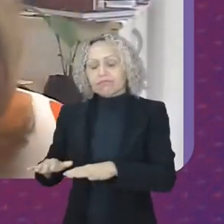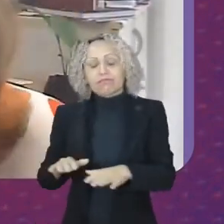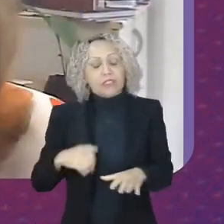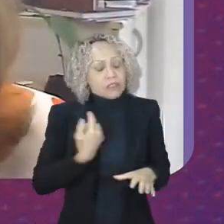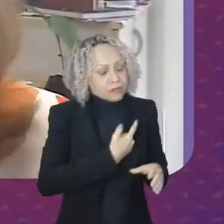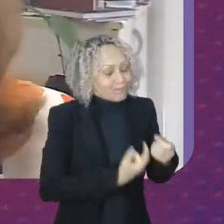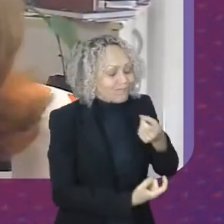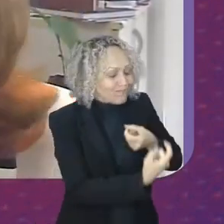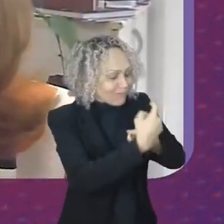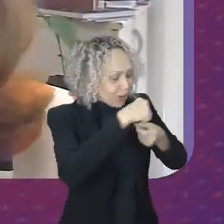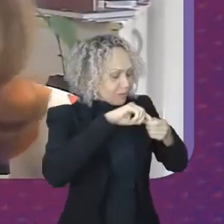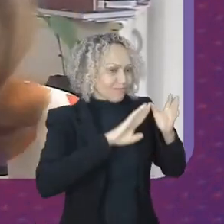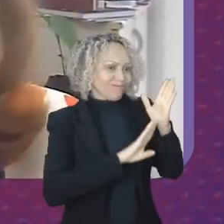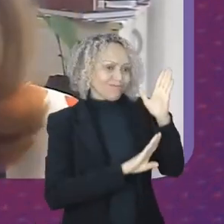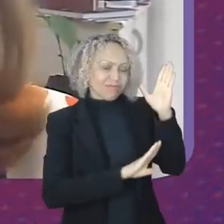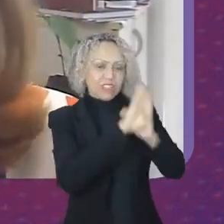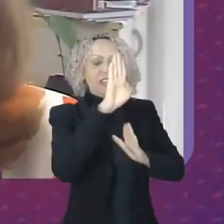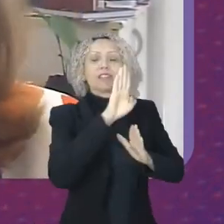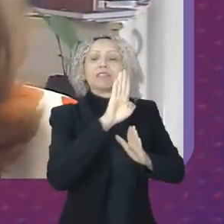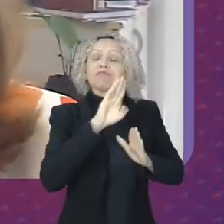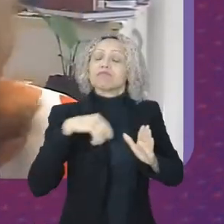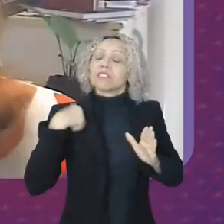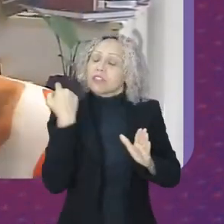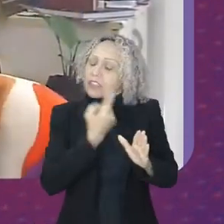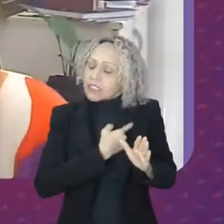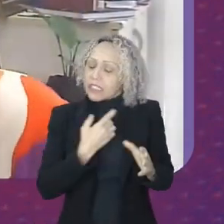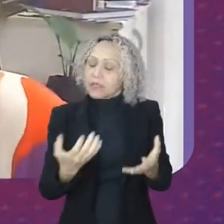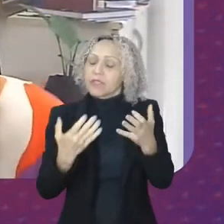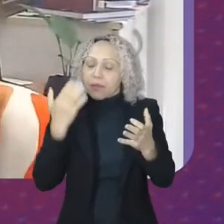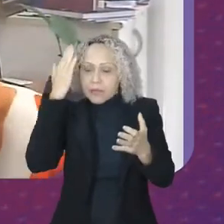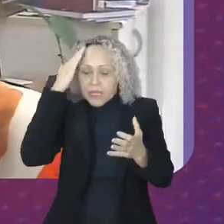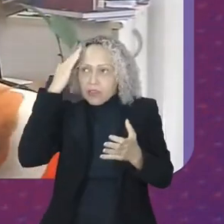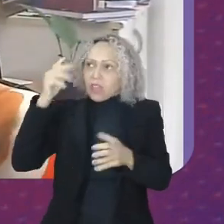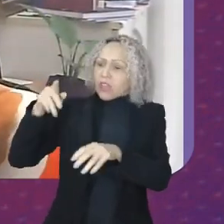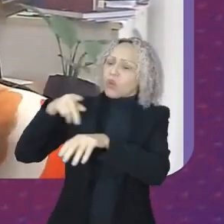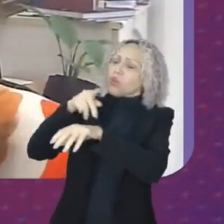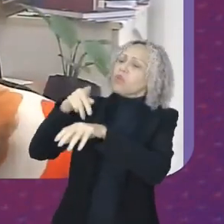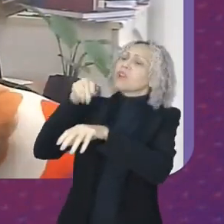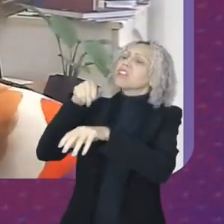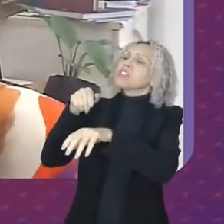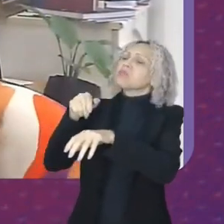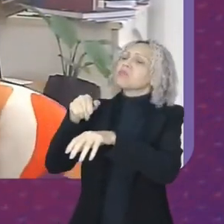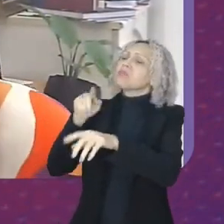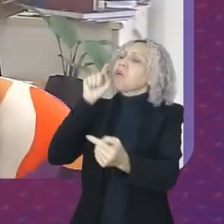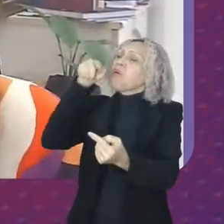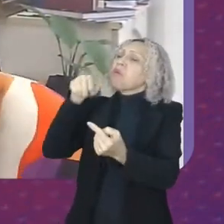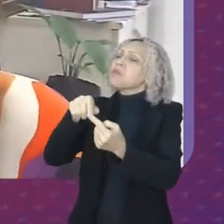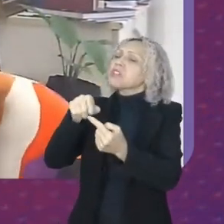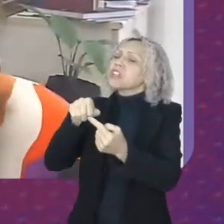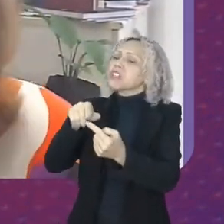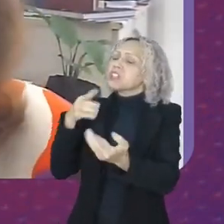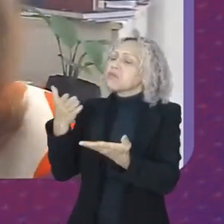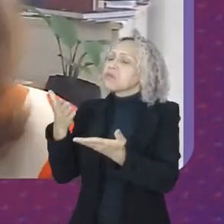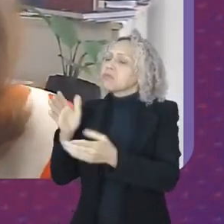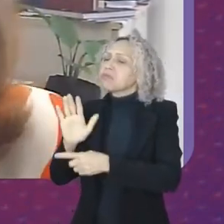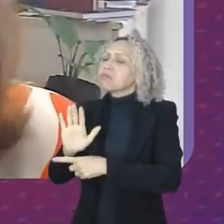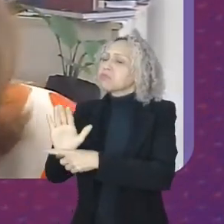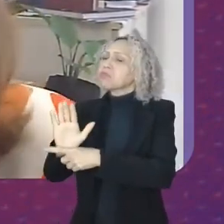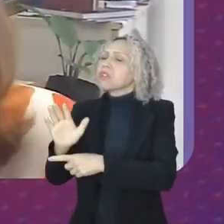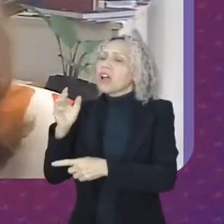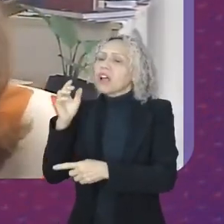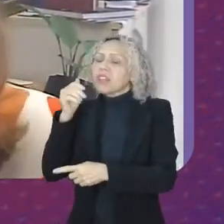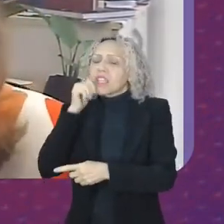as mulheres, que em 2027 a gente quer que esse país esteja como com as mulheres. Então, nesse sentido, o Ministério